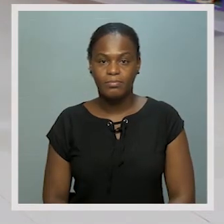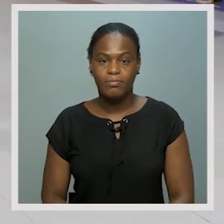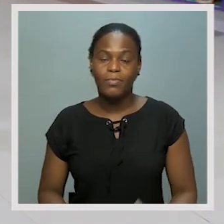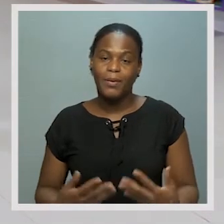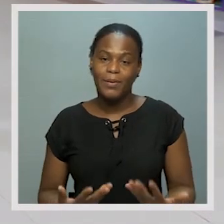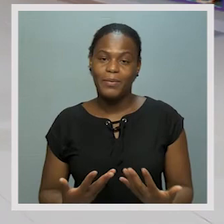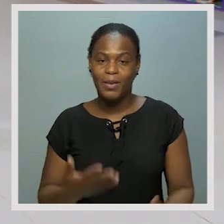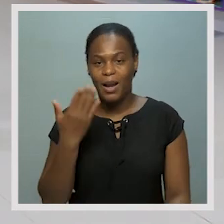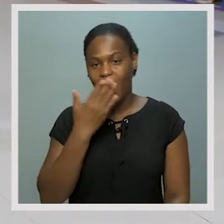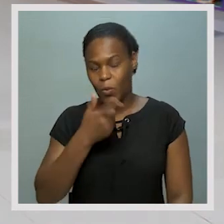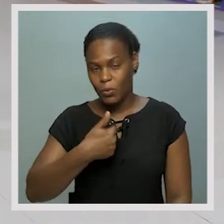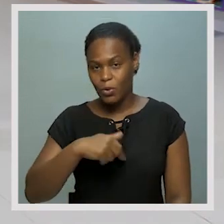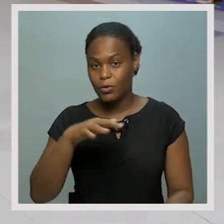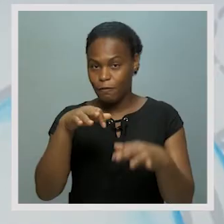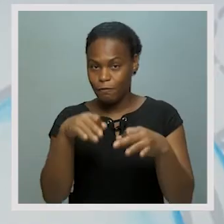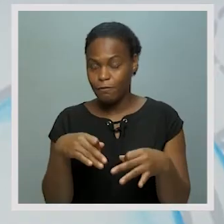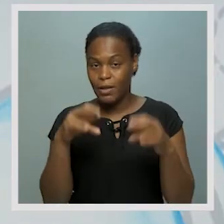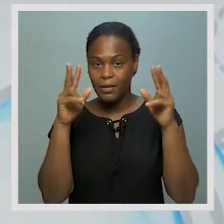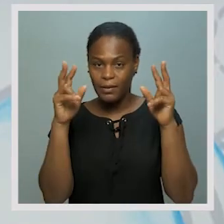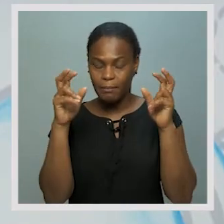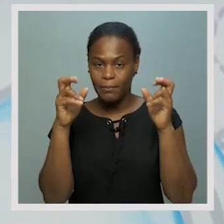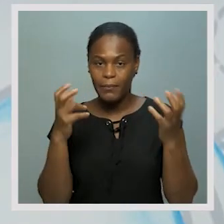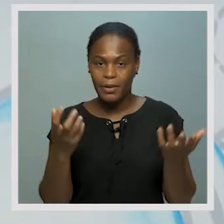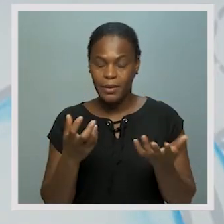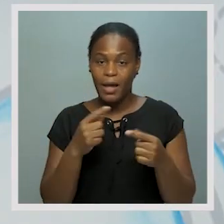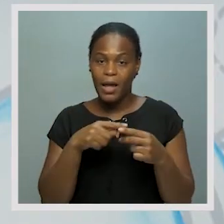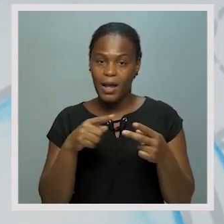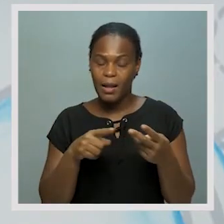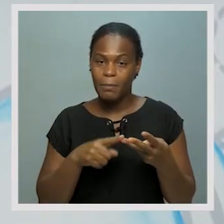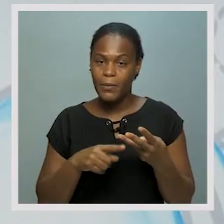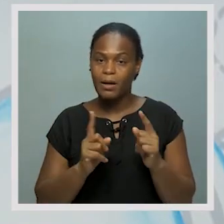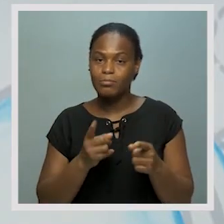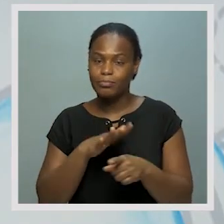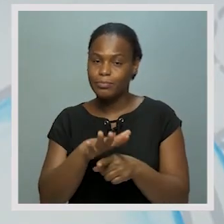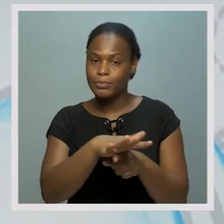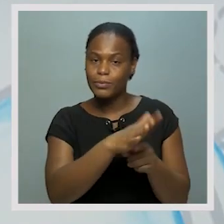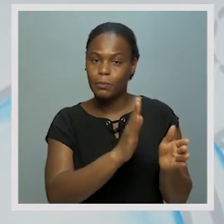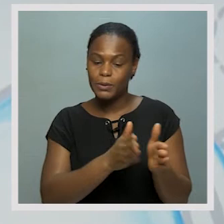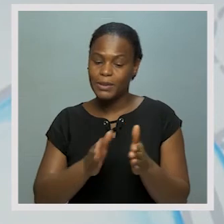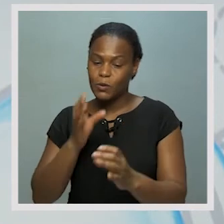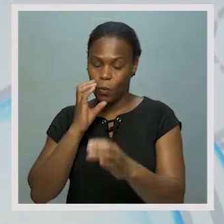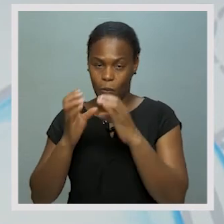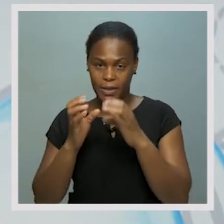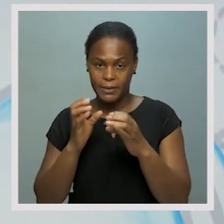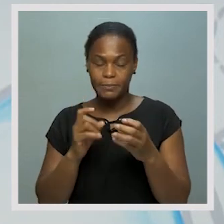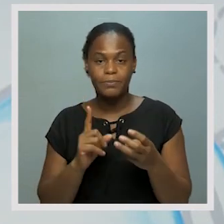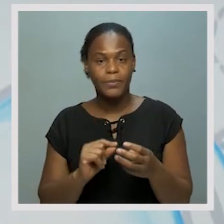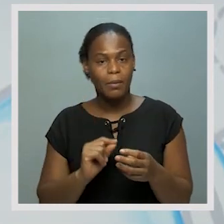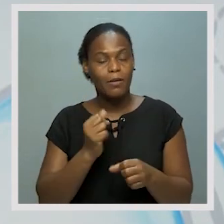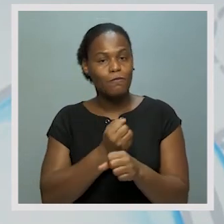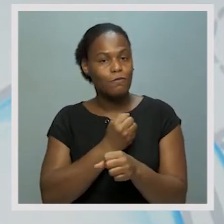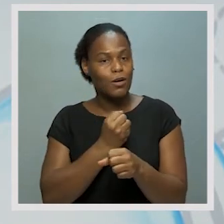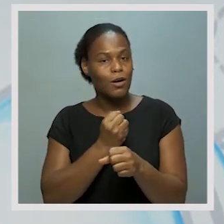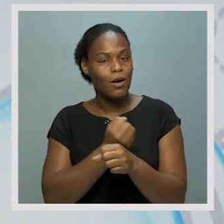E assim terminamos a nossa aula sobre elementos que interferem no processo comunicativo